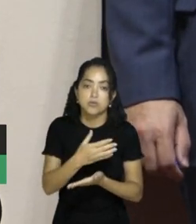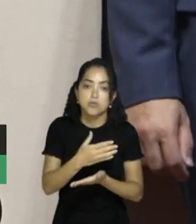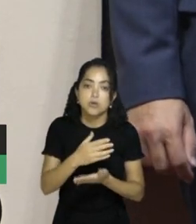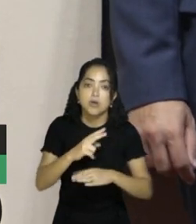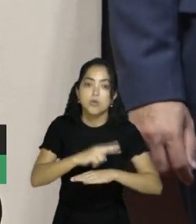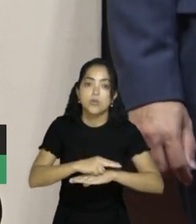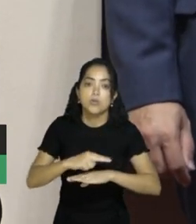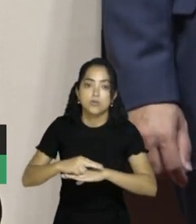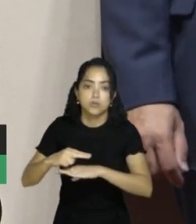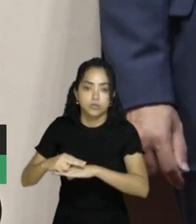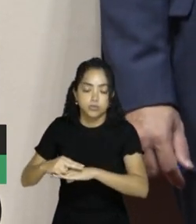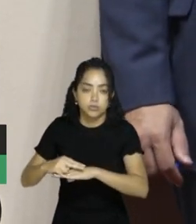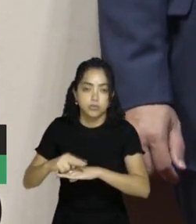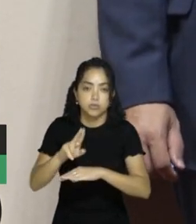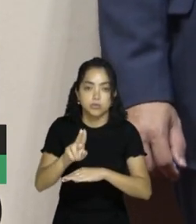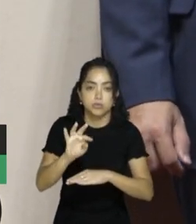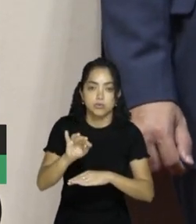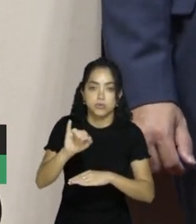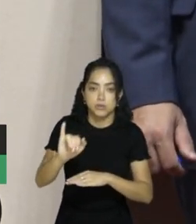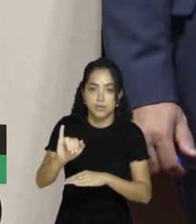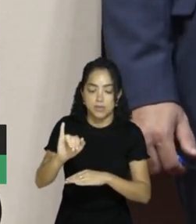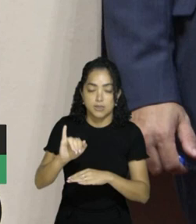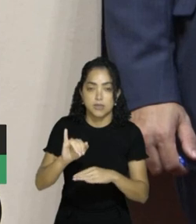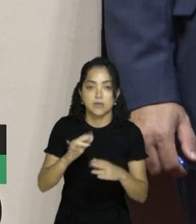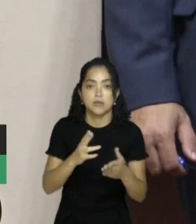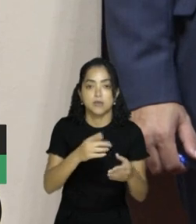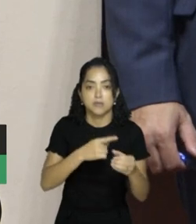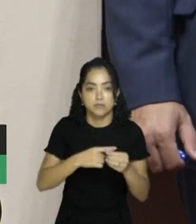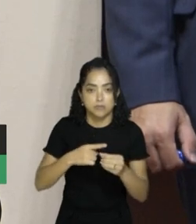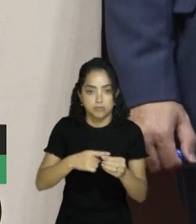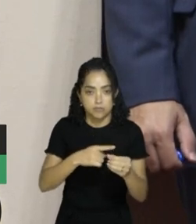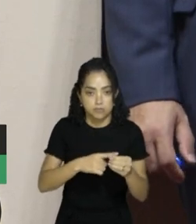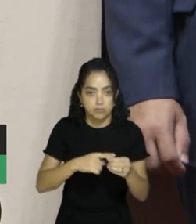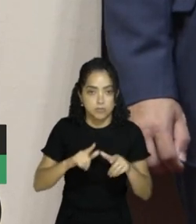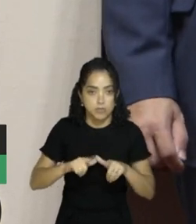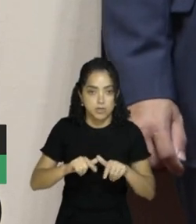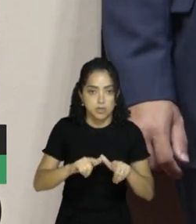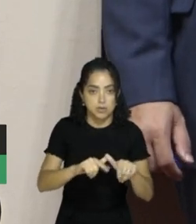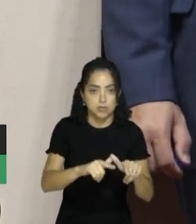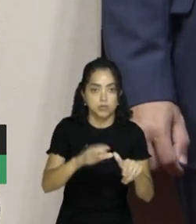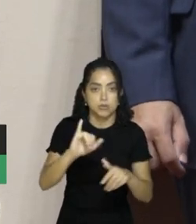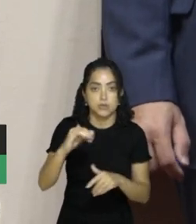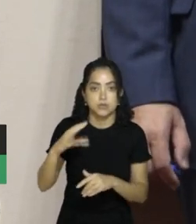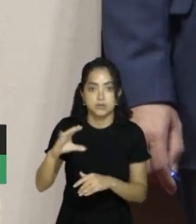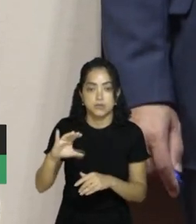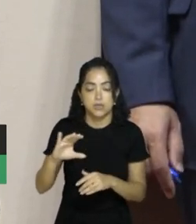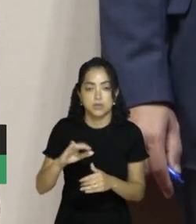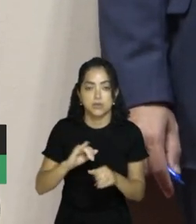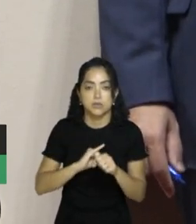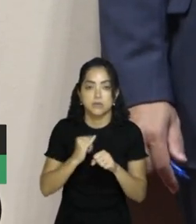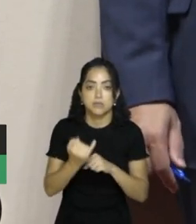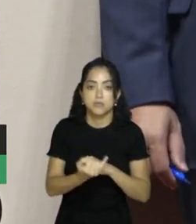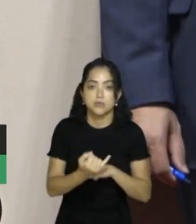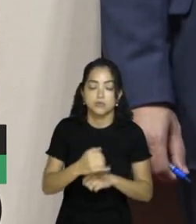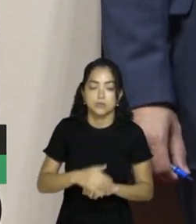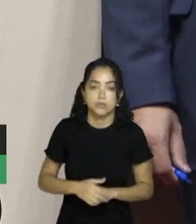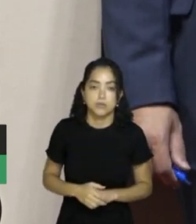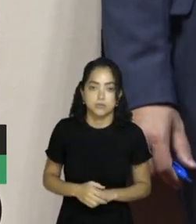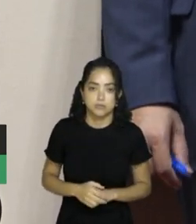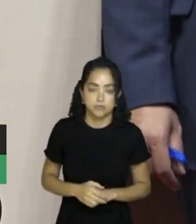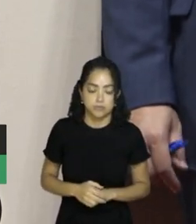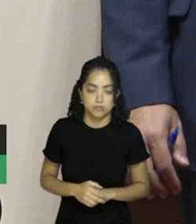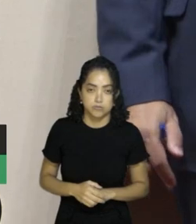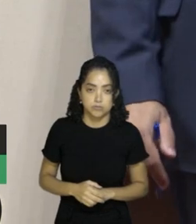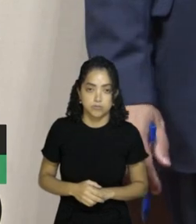de UTI em diversos hospitais nos municípios de Laguna e Sara e Imbituba em discussão não vendo